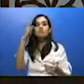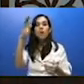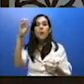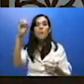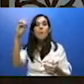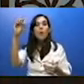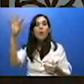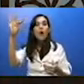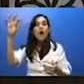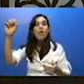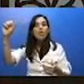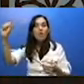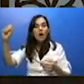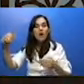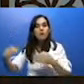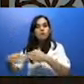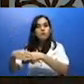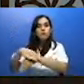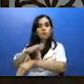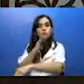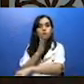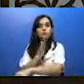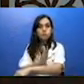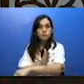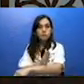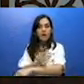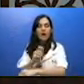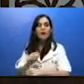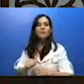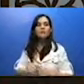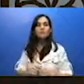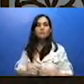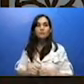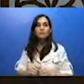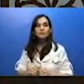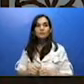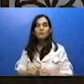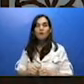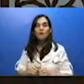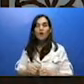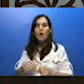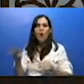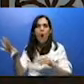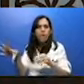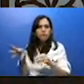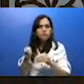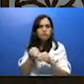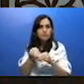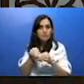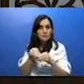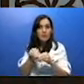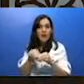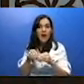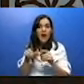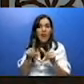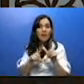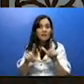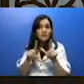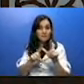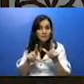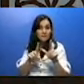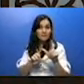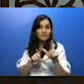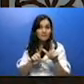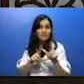fazer separando a sílaba bota eu posso pedir para completar a palavra hora